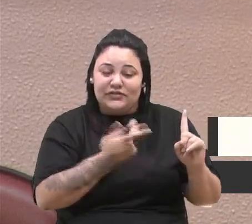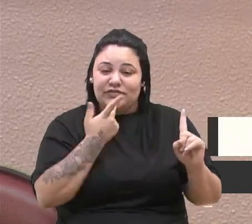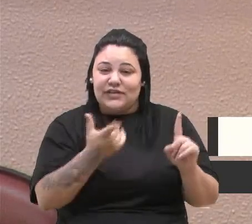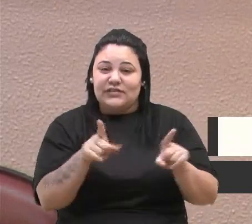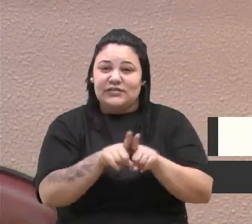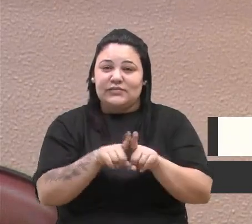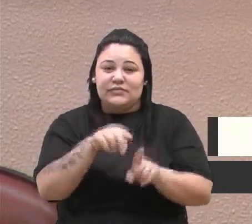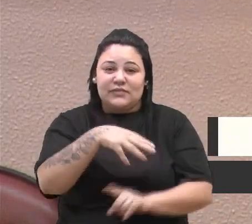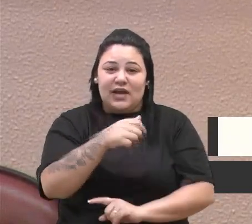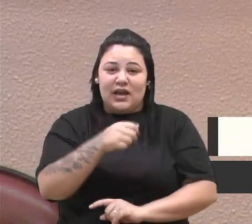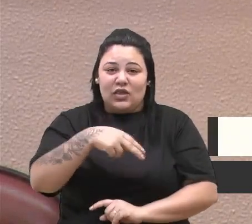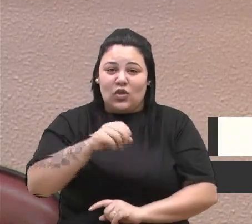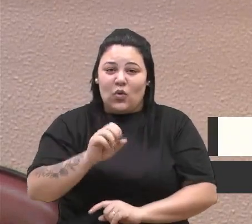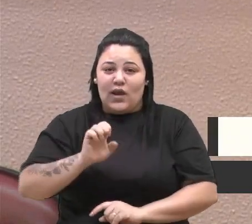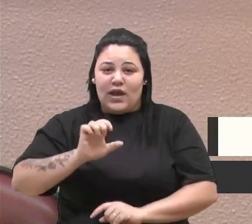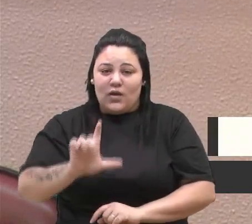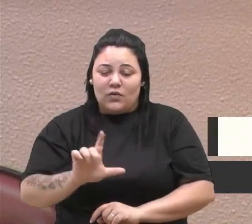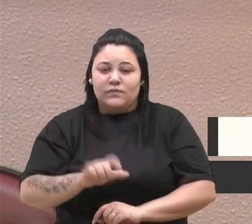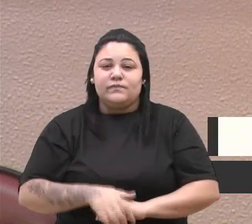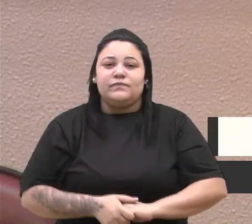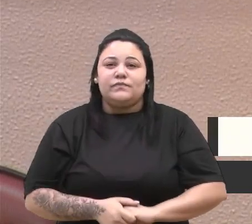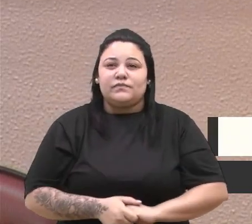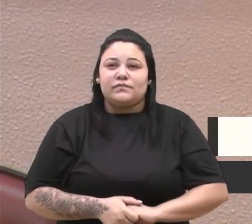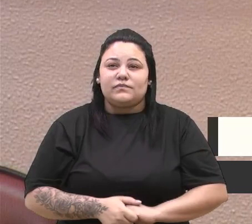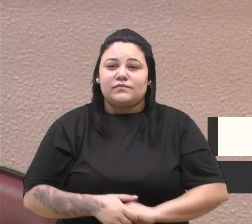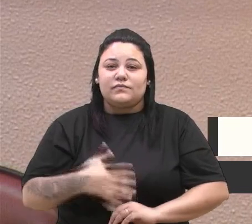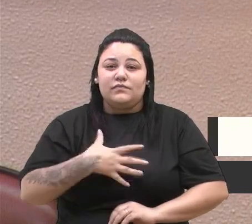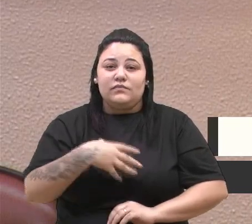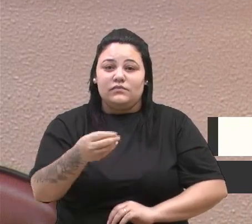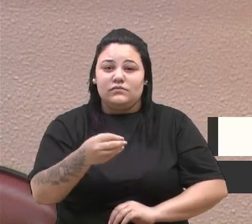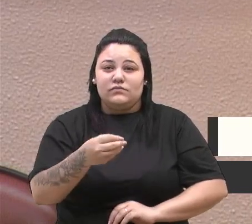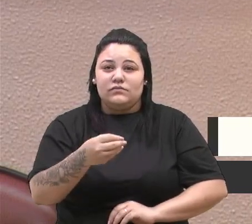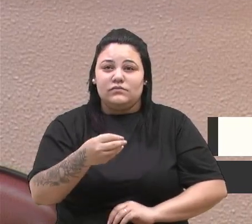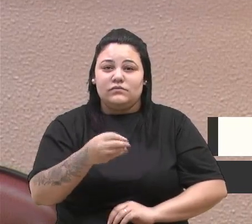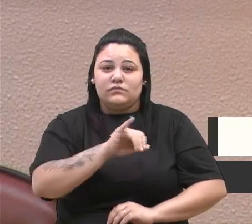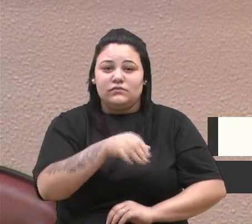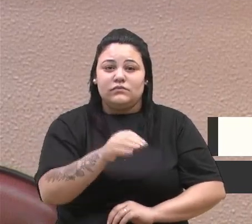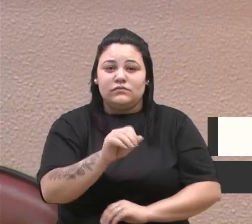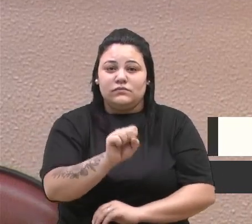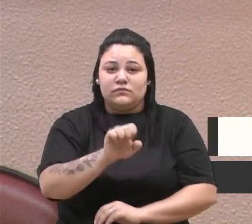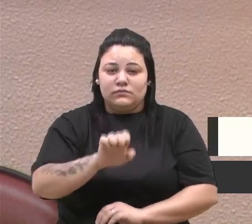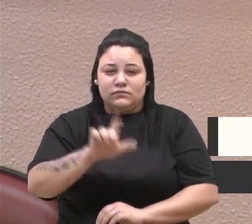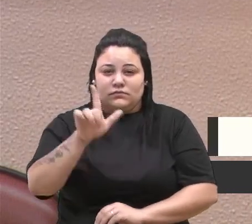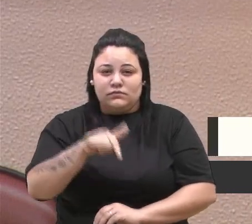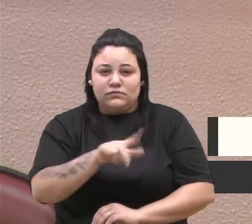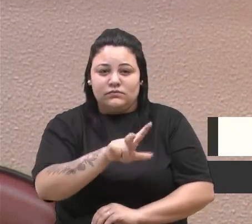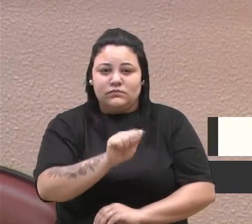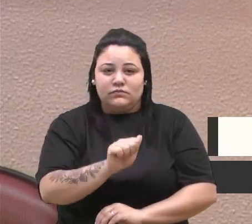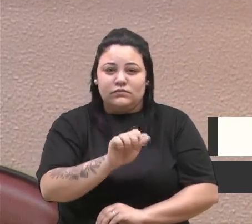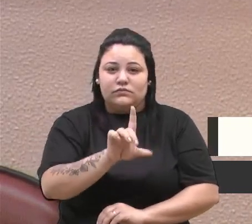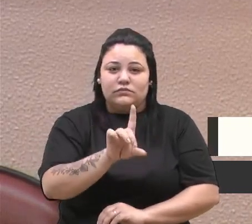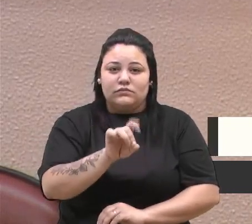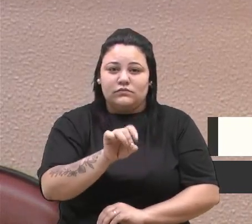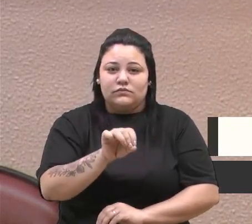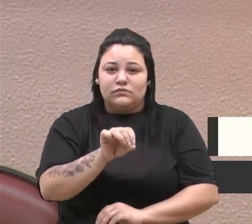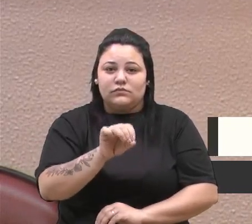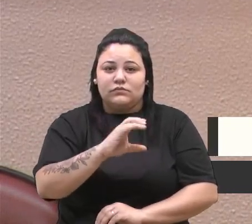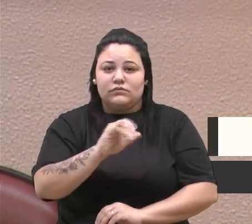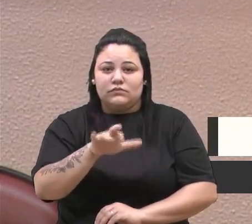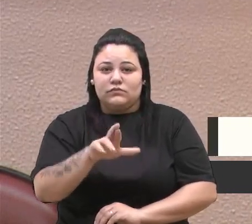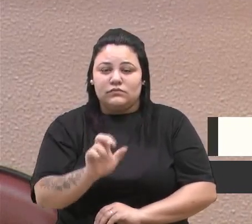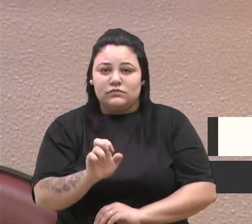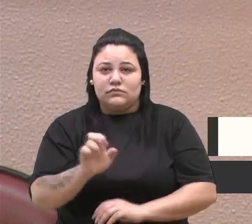Manuel Antônio dos Santos. Ele é filho de José Valdocir Correia dos Santos, que é